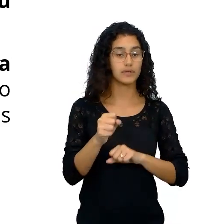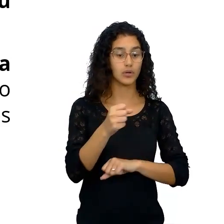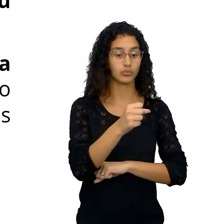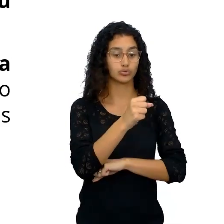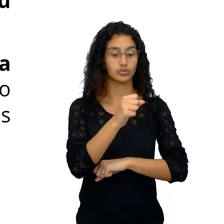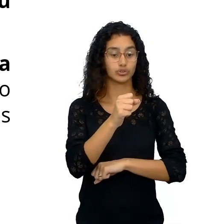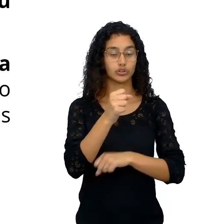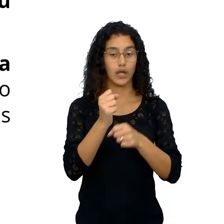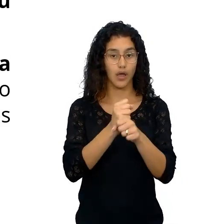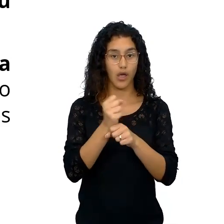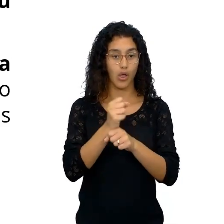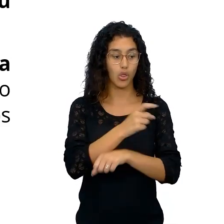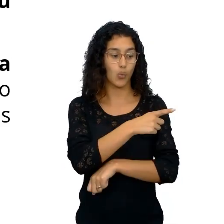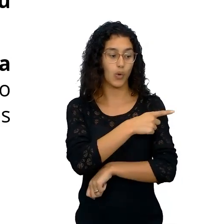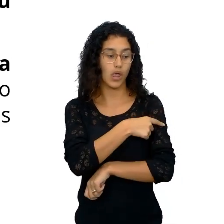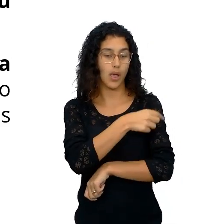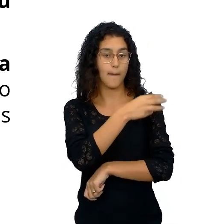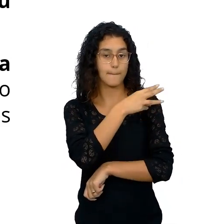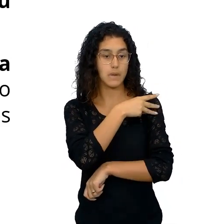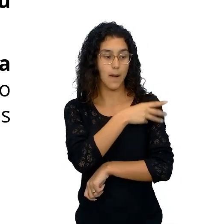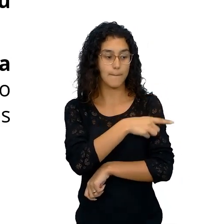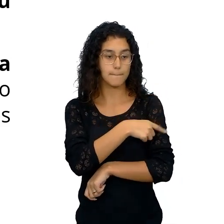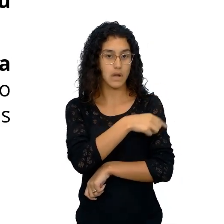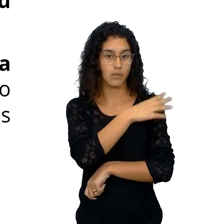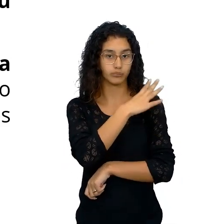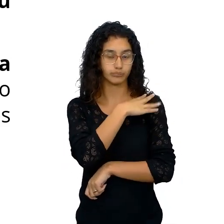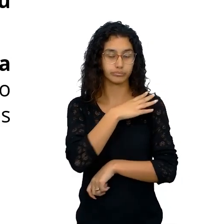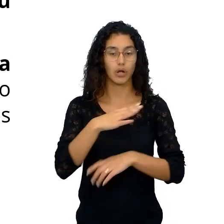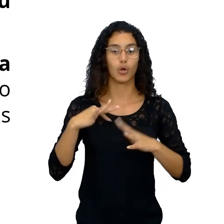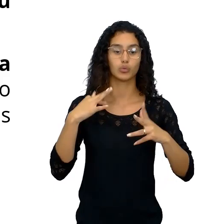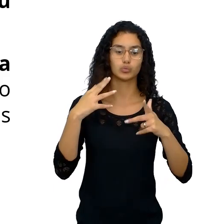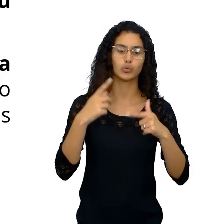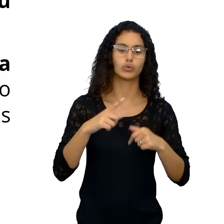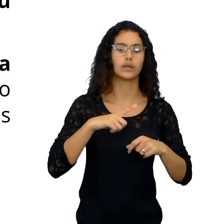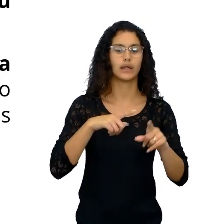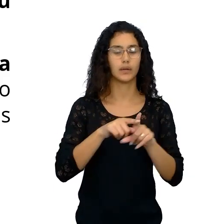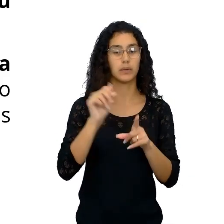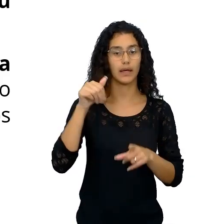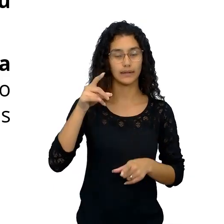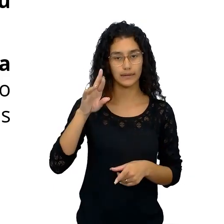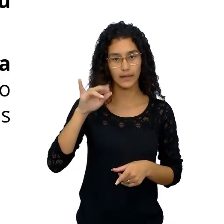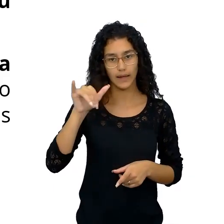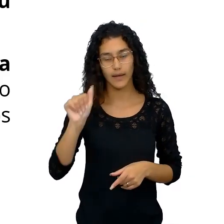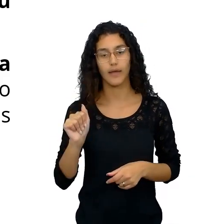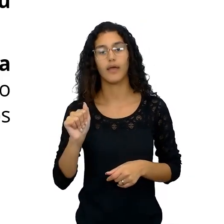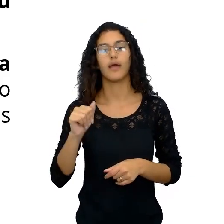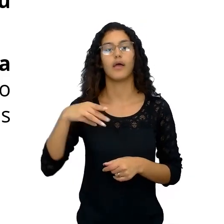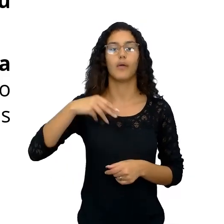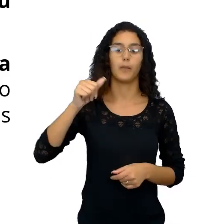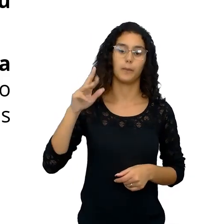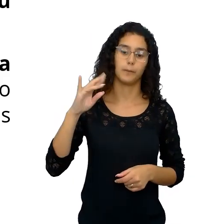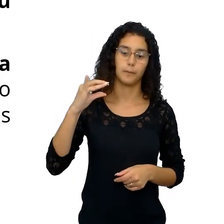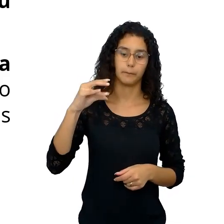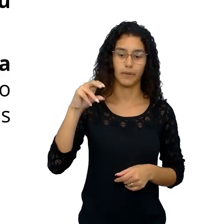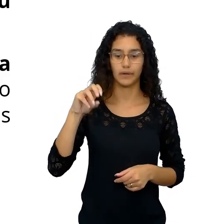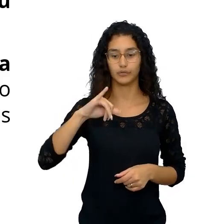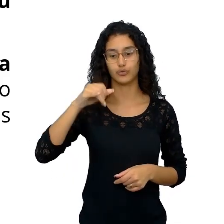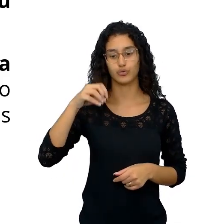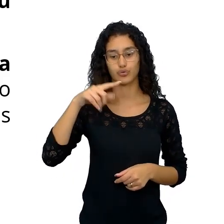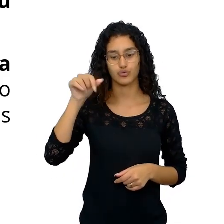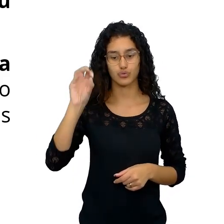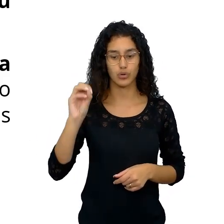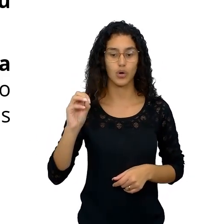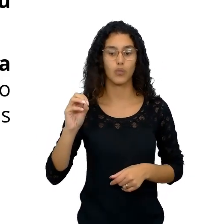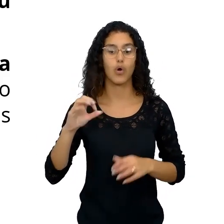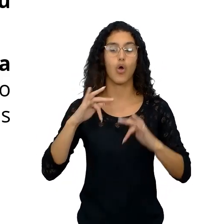da semana que vem, os formadores, né, a Evelise, a Andrea, o Márcio, o João, eles